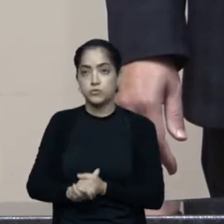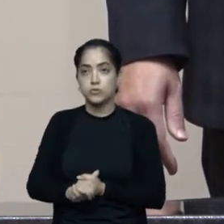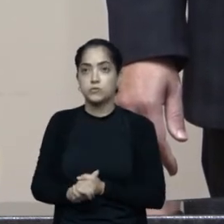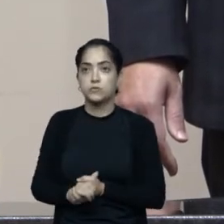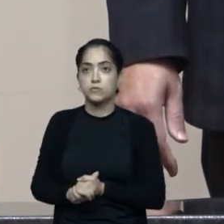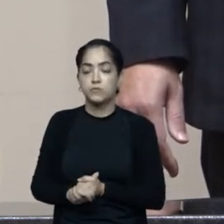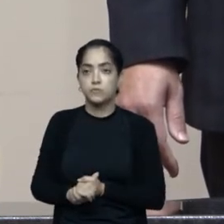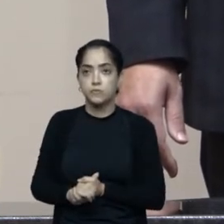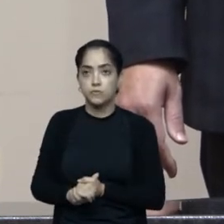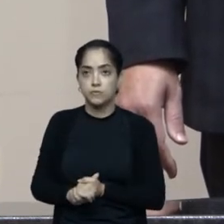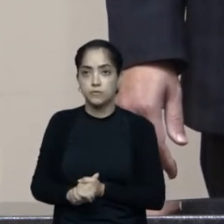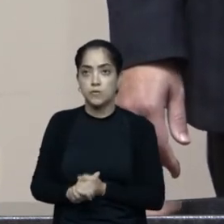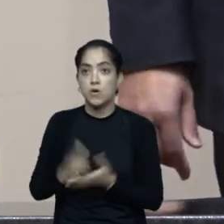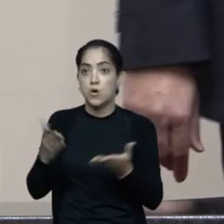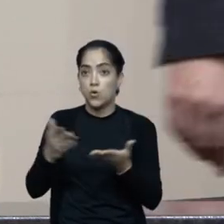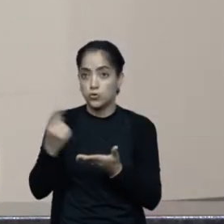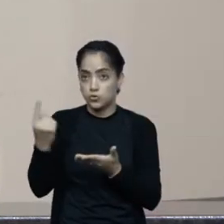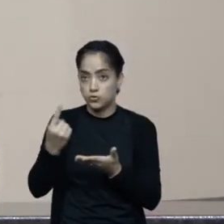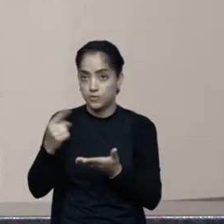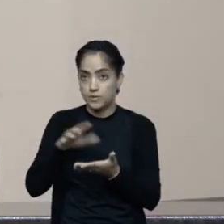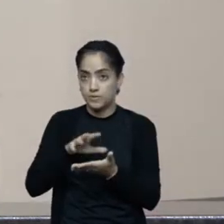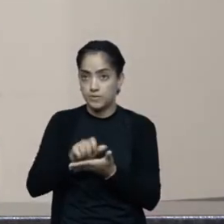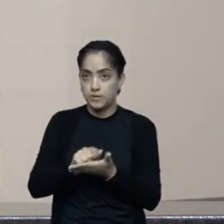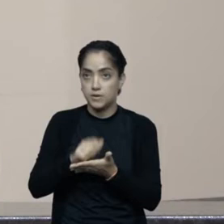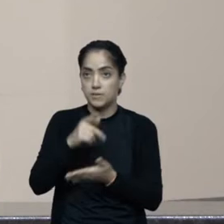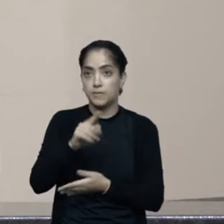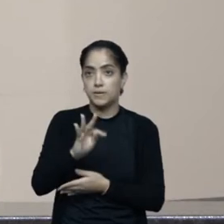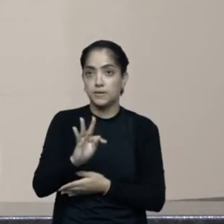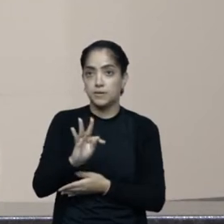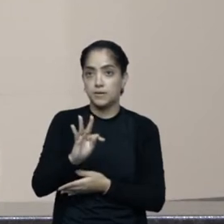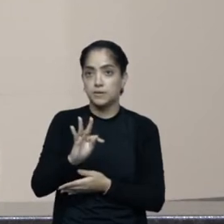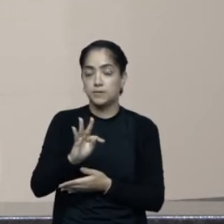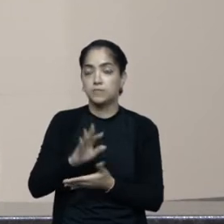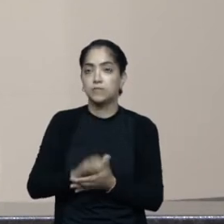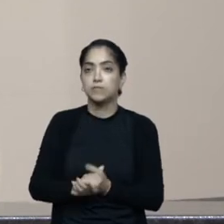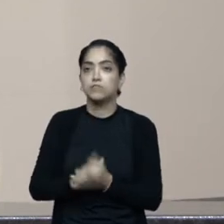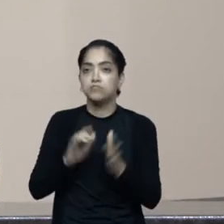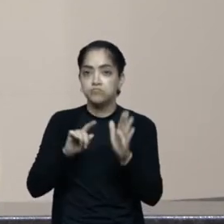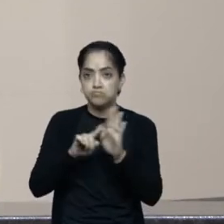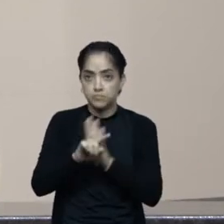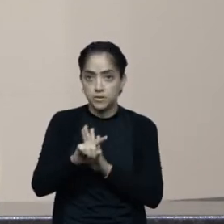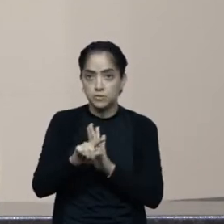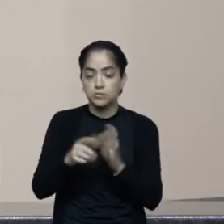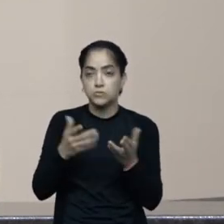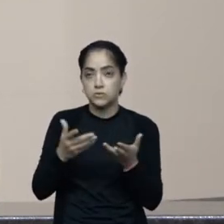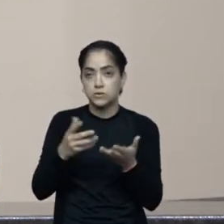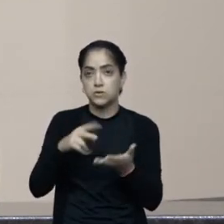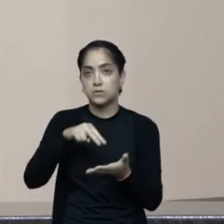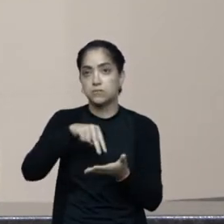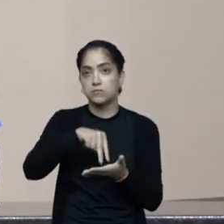políticos. Hoje o primeiro horário é do PT. Algum deputado inscrito?